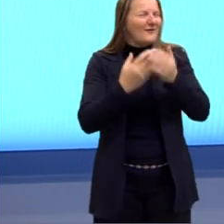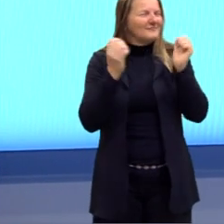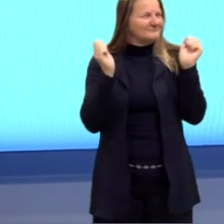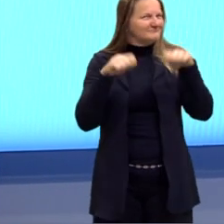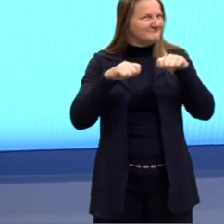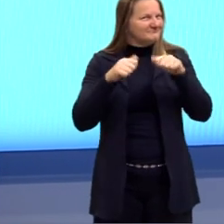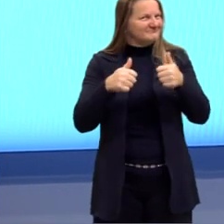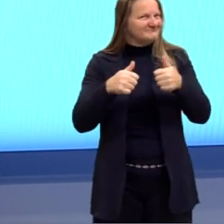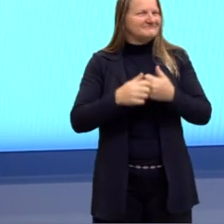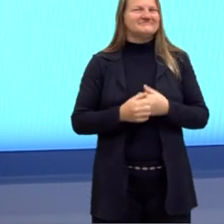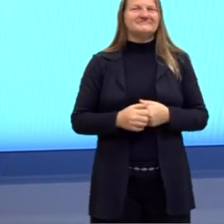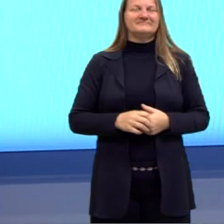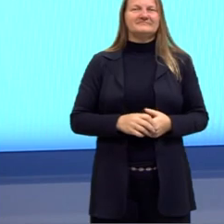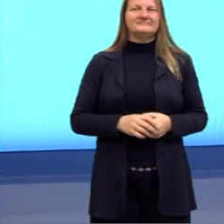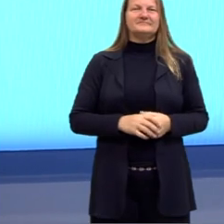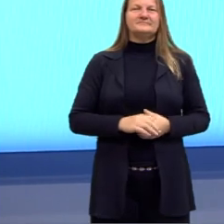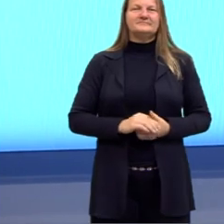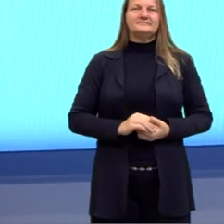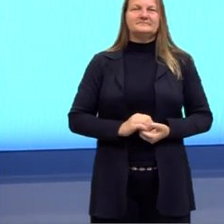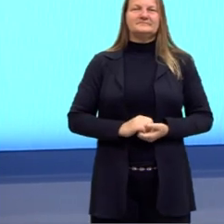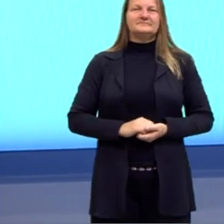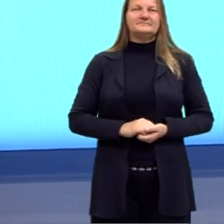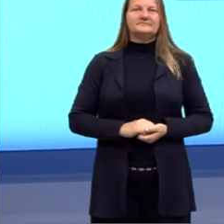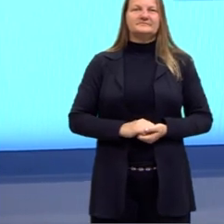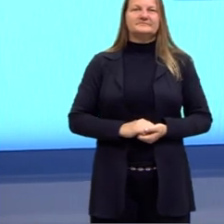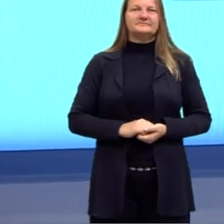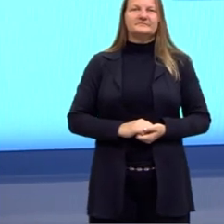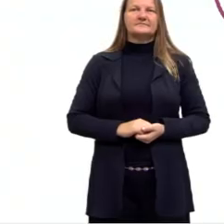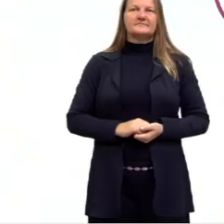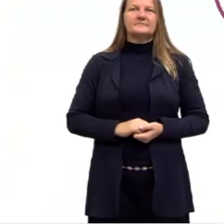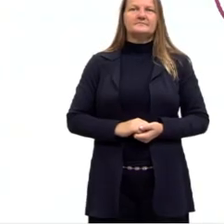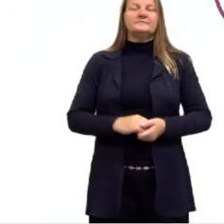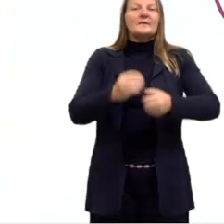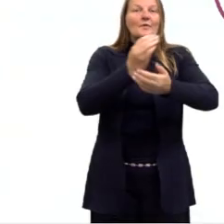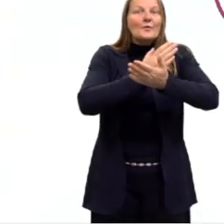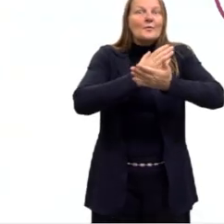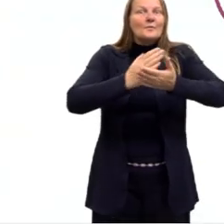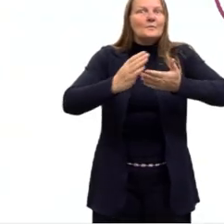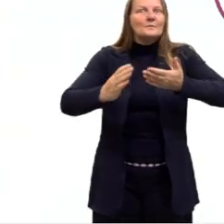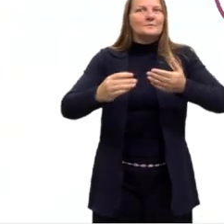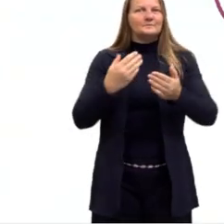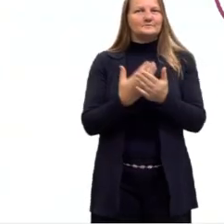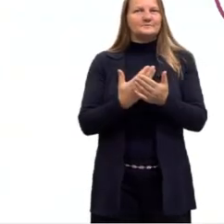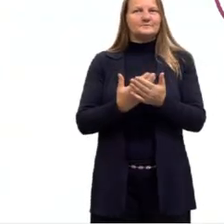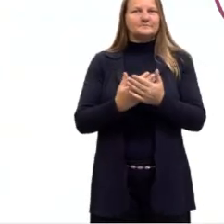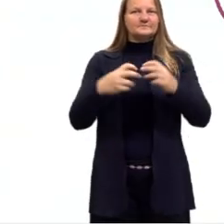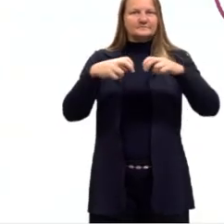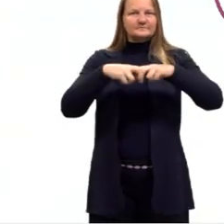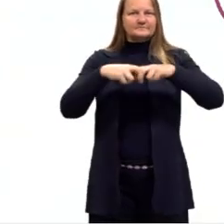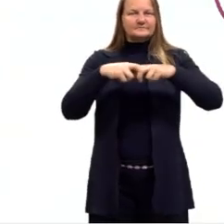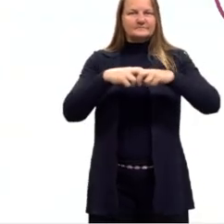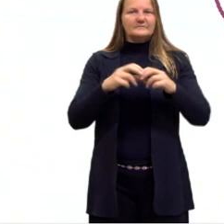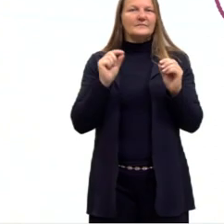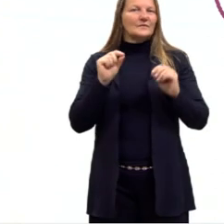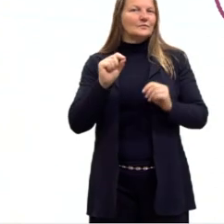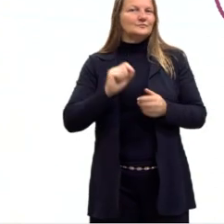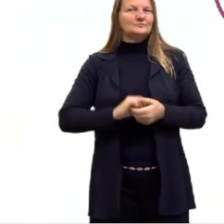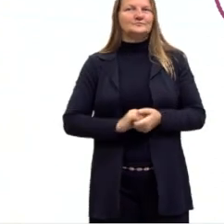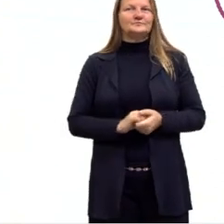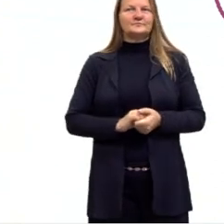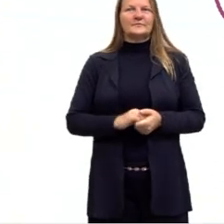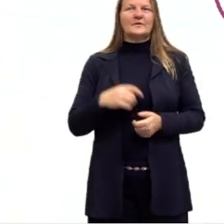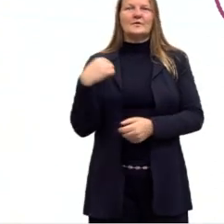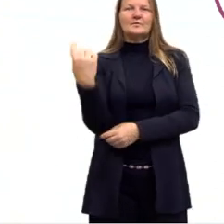estão indo para o YouTube certo bom então para iniciar hoje né como a gente sempre faz e as nossas aulas